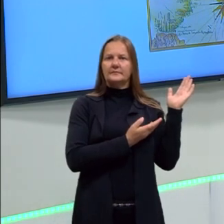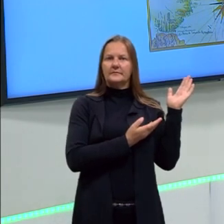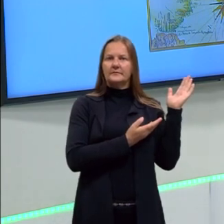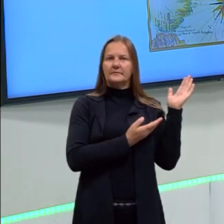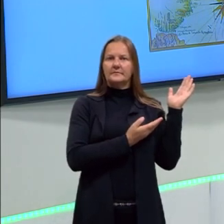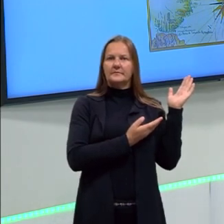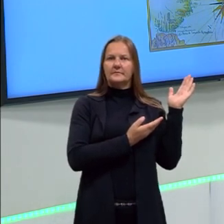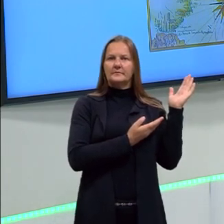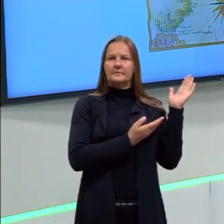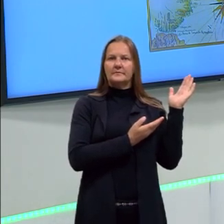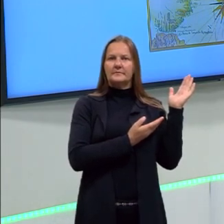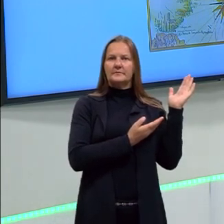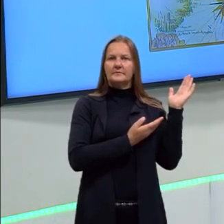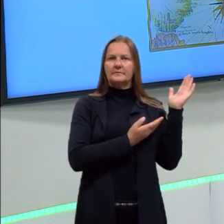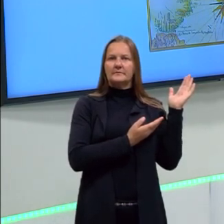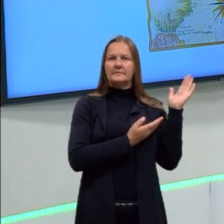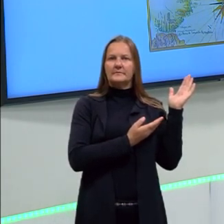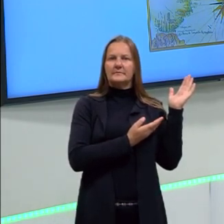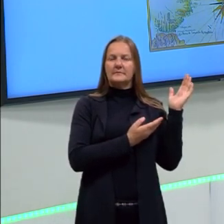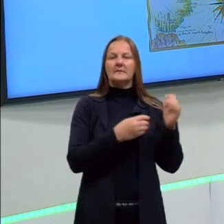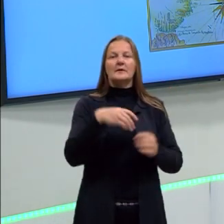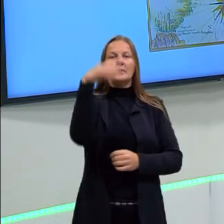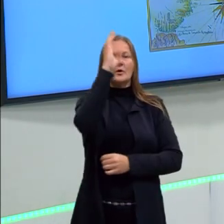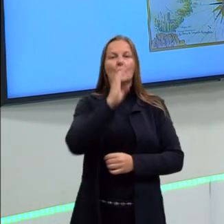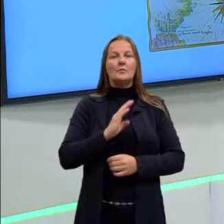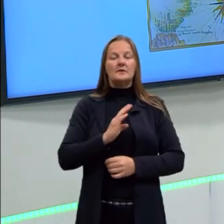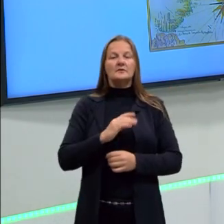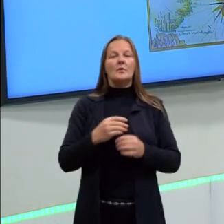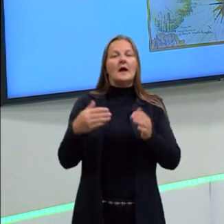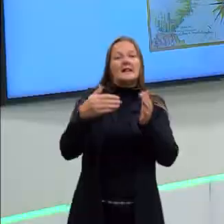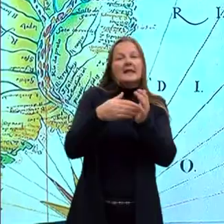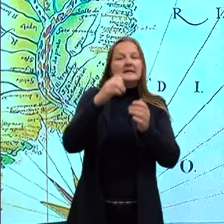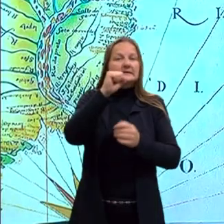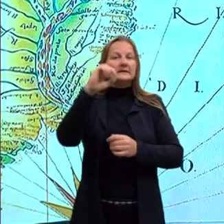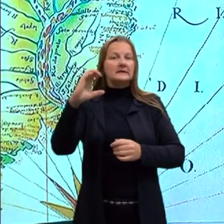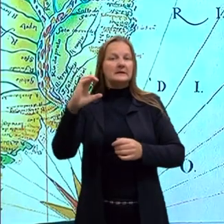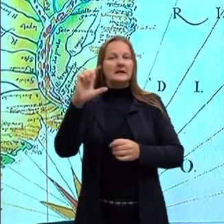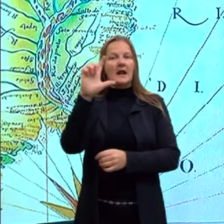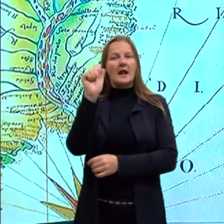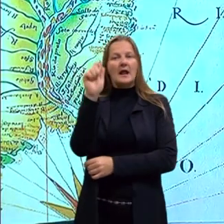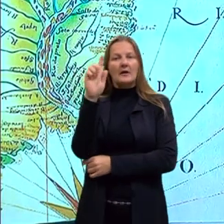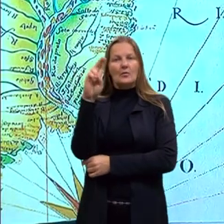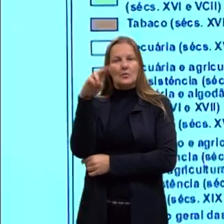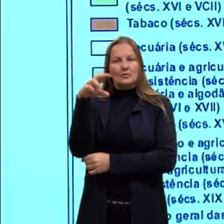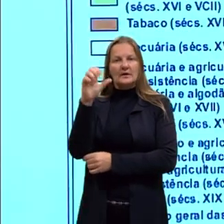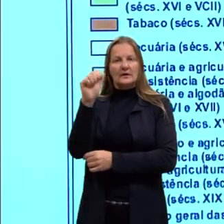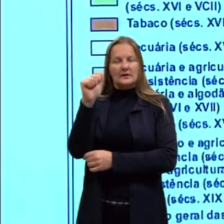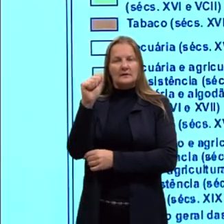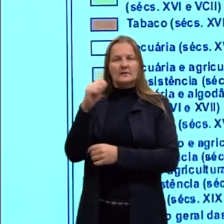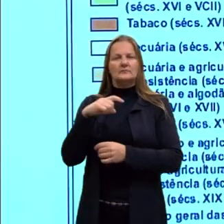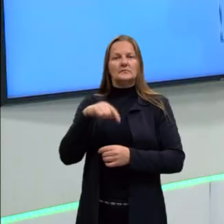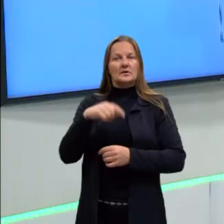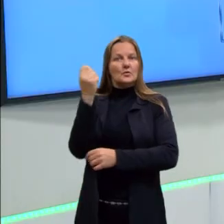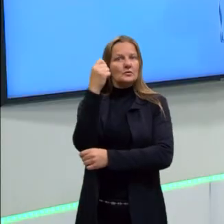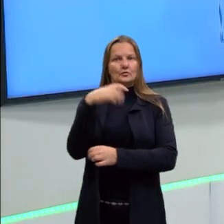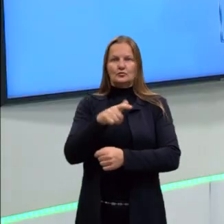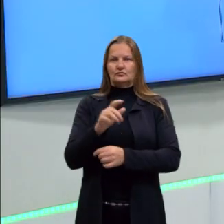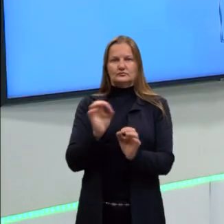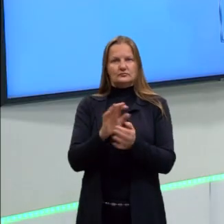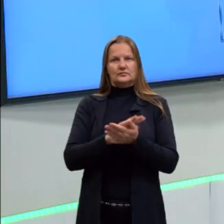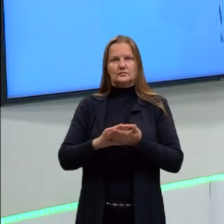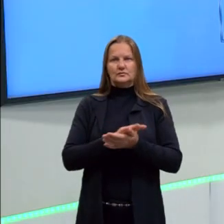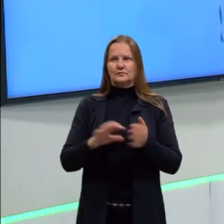do Brasil tá a gurizada então vinha só até ali Laguna onde é mais ou menos agulha né Santa Catarina tá E